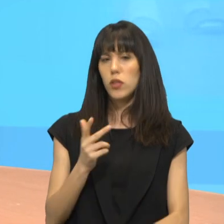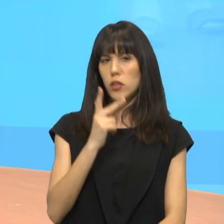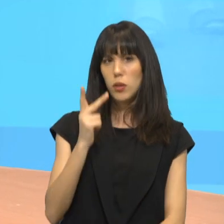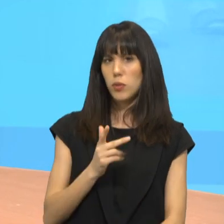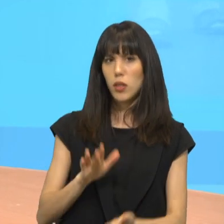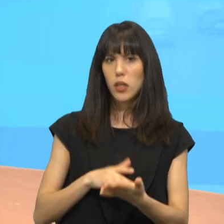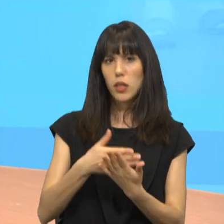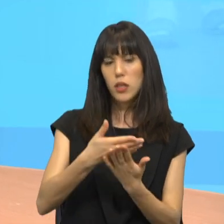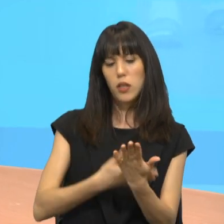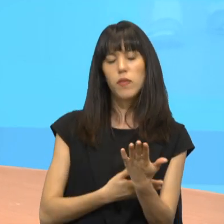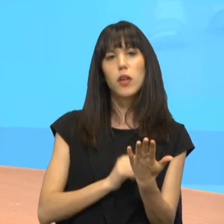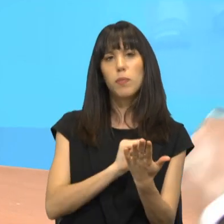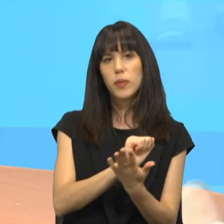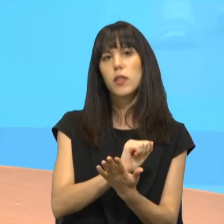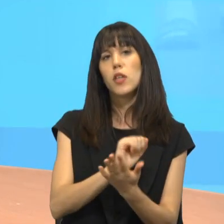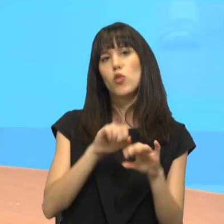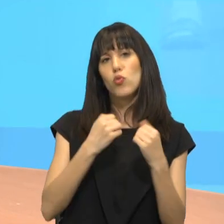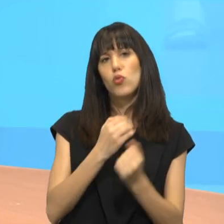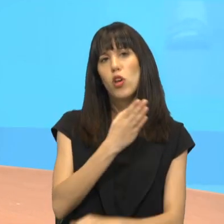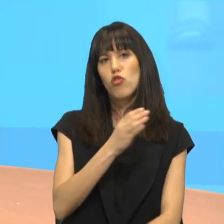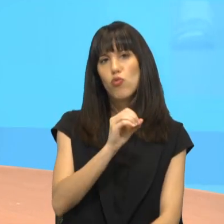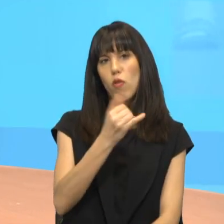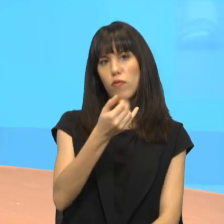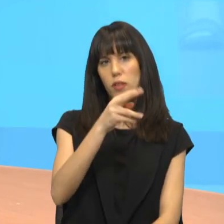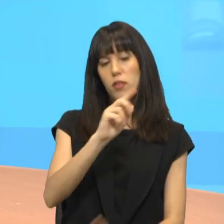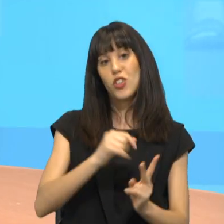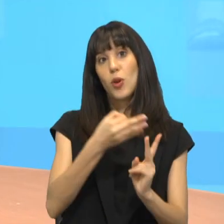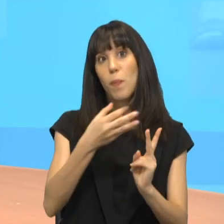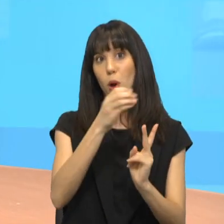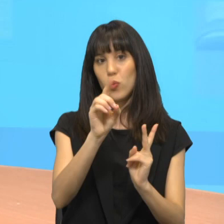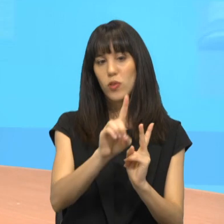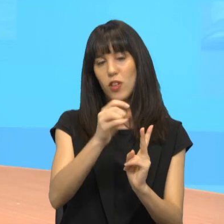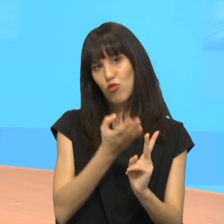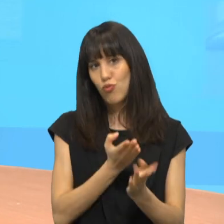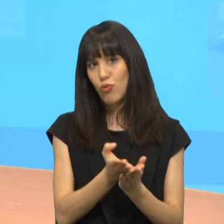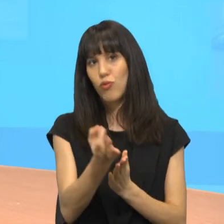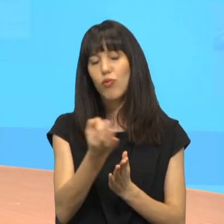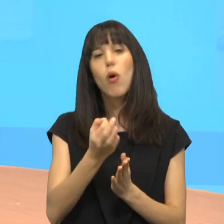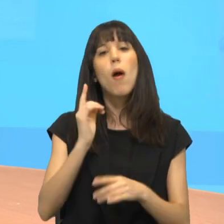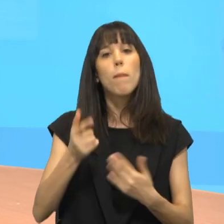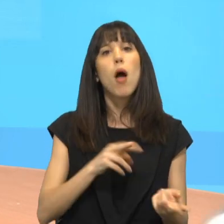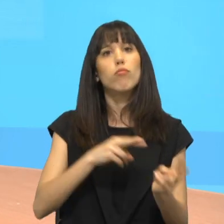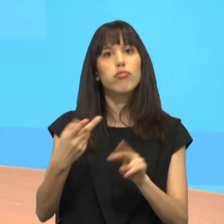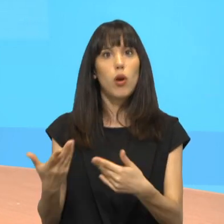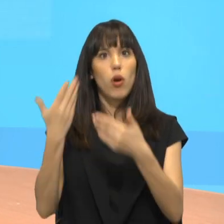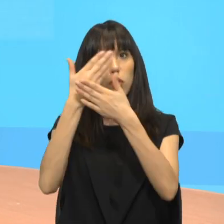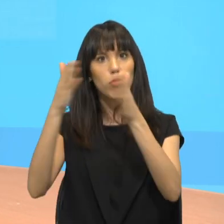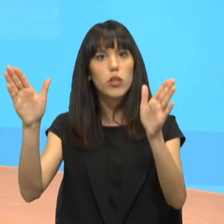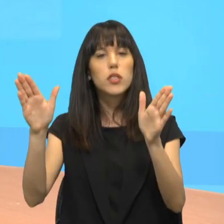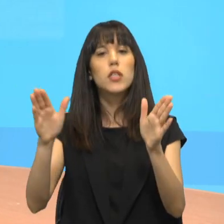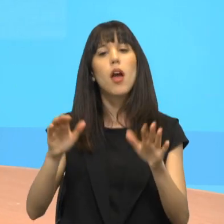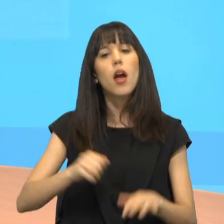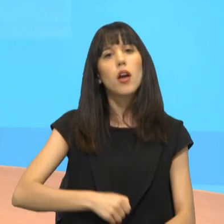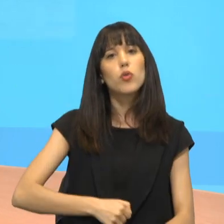encíclicas sociais de João 23, que depois Paulo VI também continuou, mas que contributo encontramos aqui nesta transição para a democracia dos